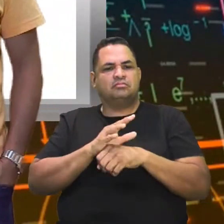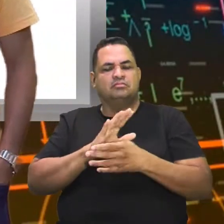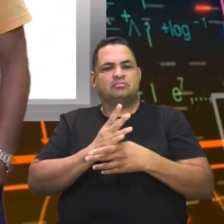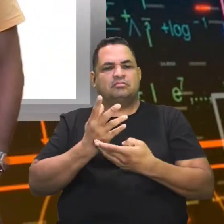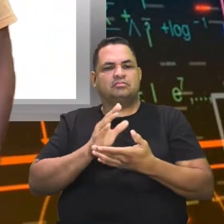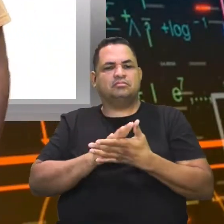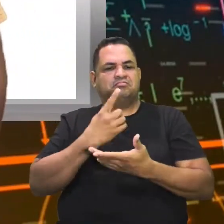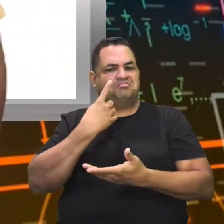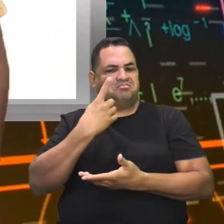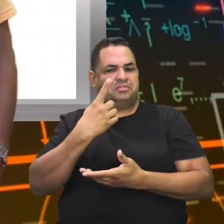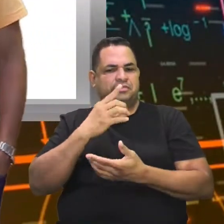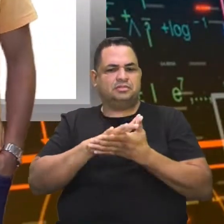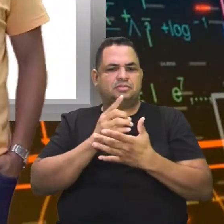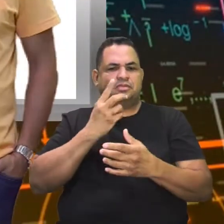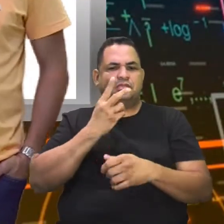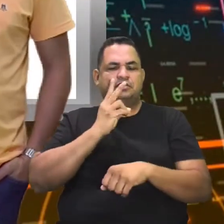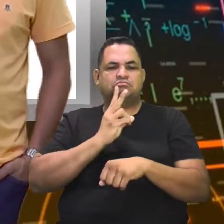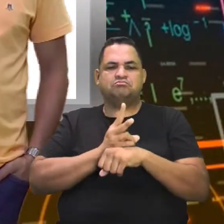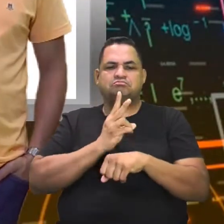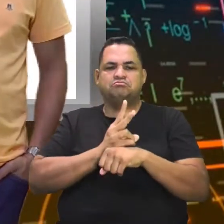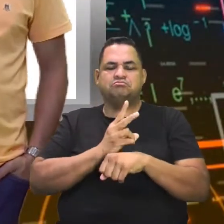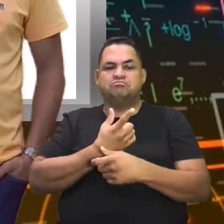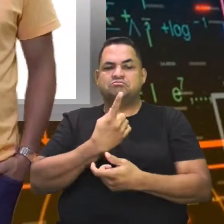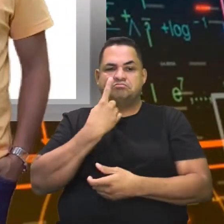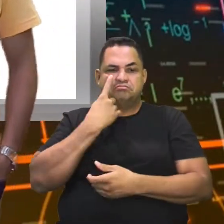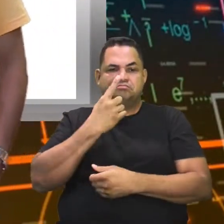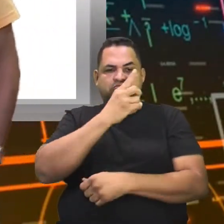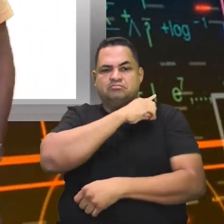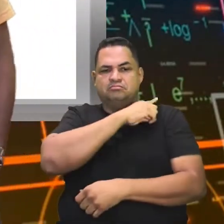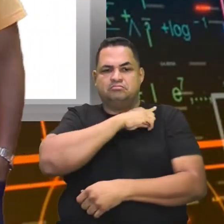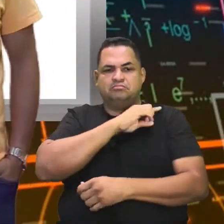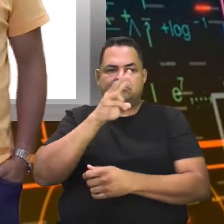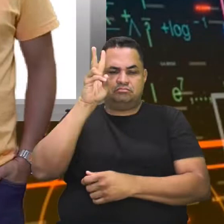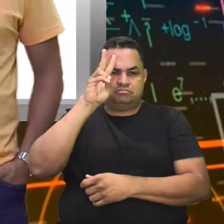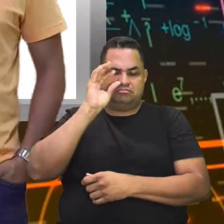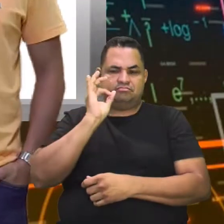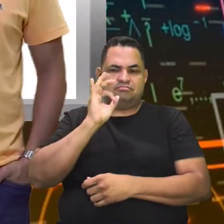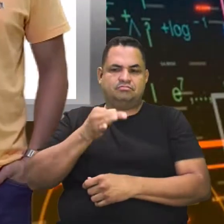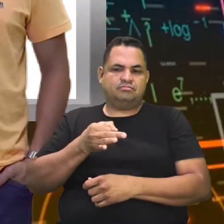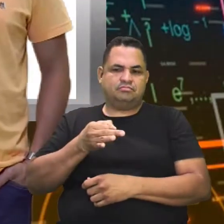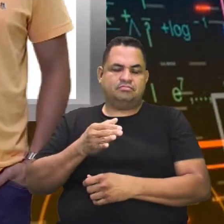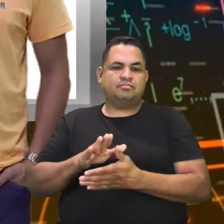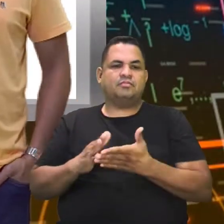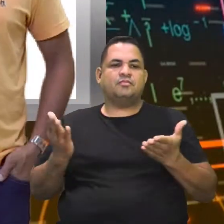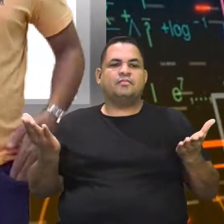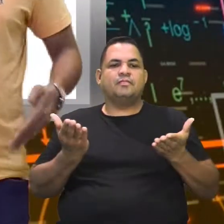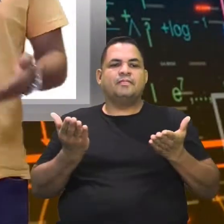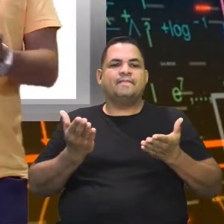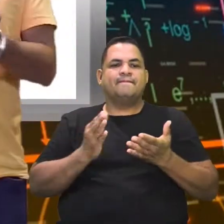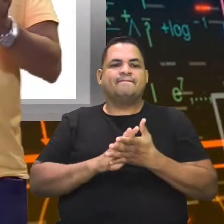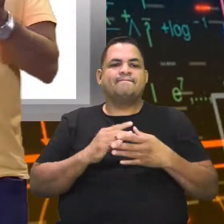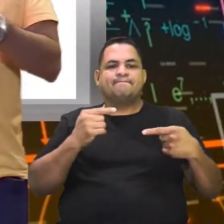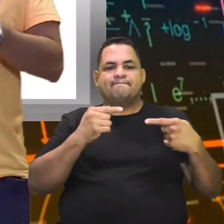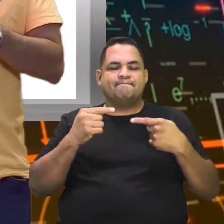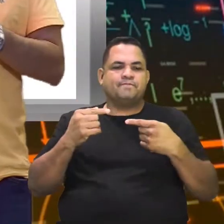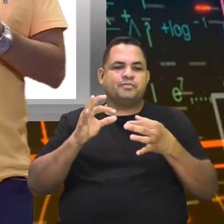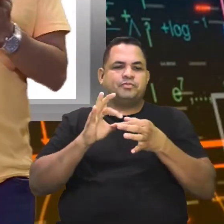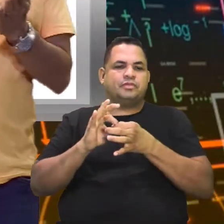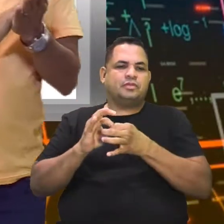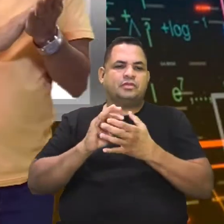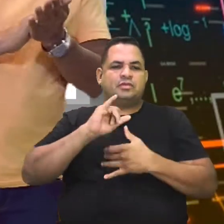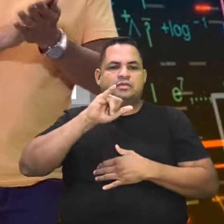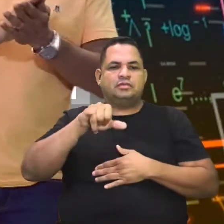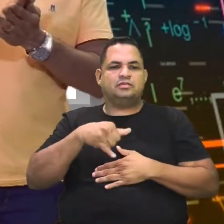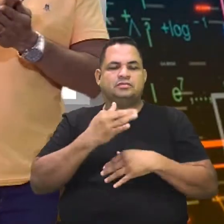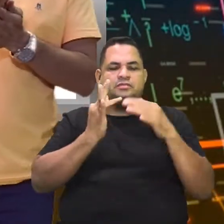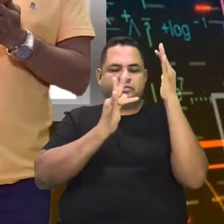aula do primeiro ano, ou pelo menos as resoluções das atividades, e dá aquela lembrada. Certinho? Certo. Então agora nós vamos fazer essa conexão entre